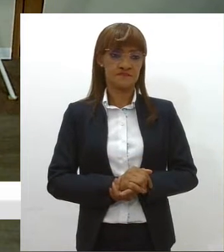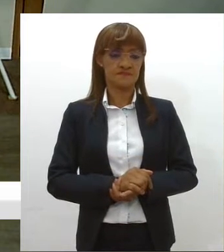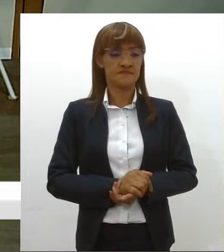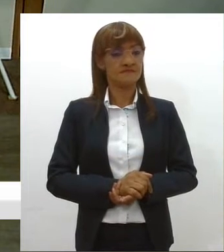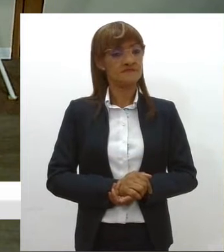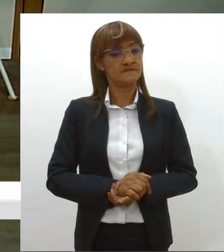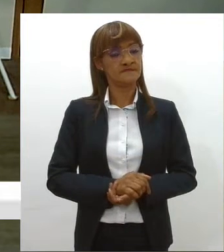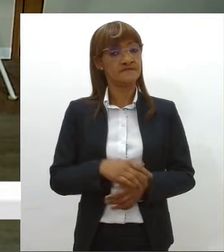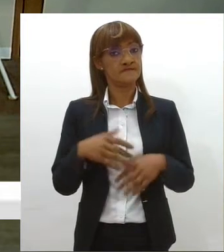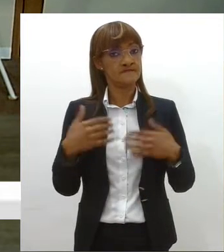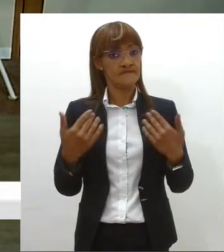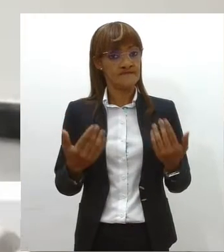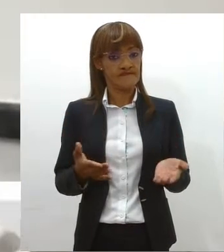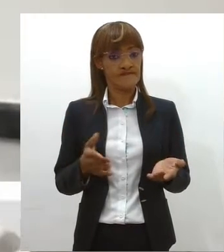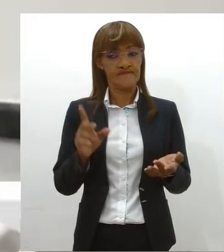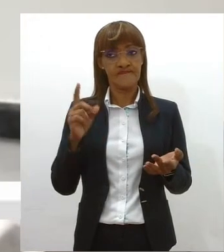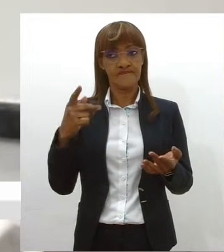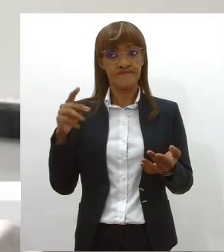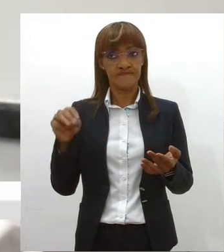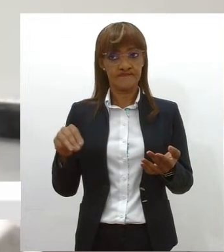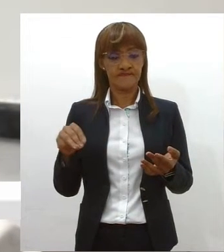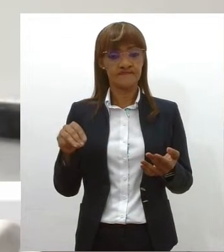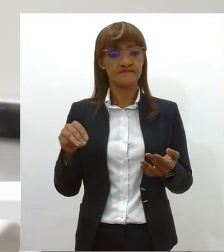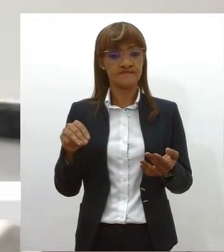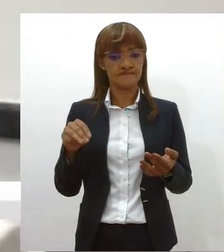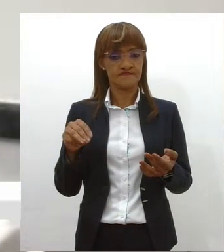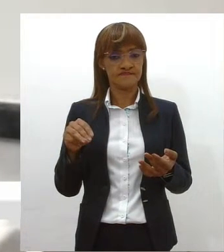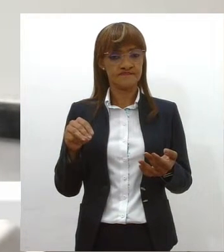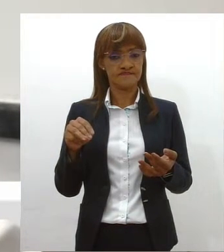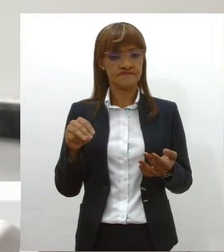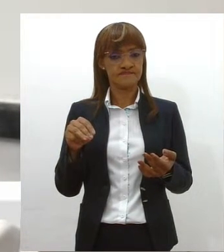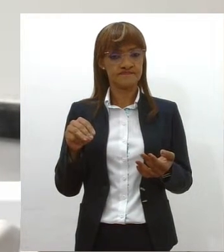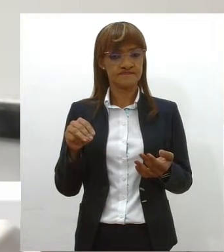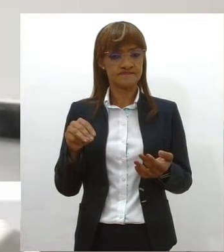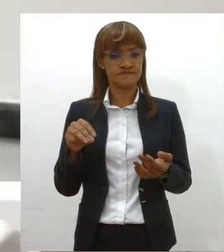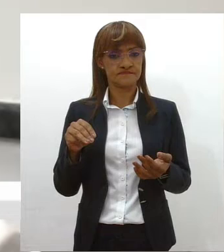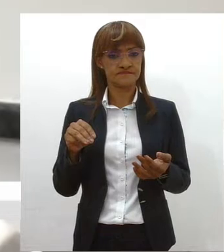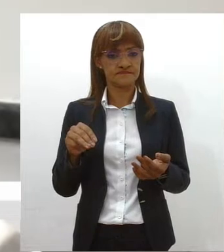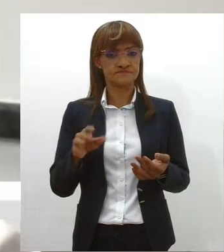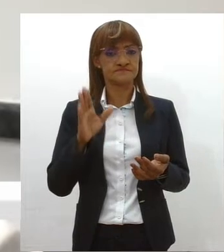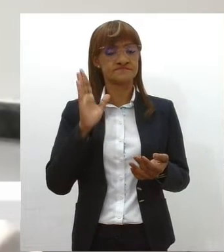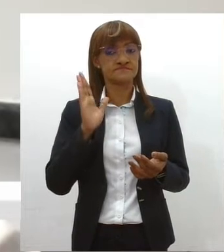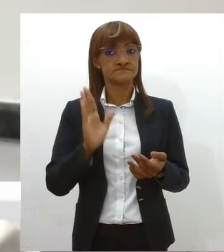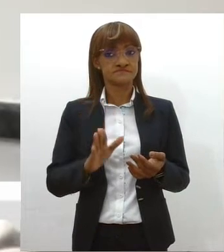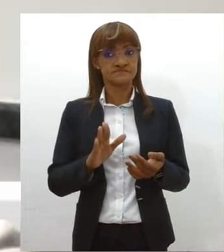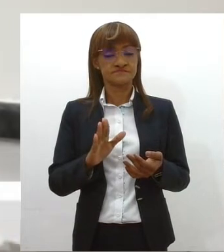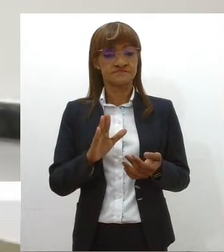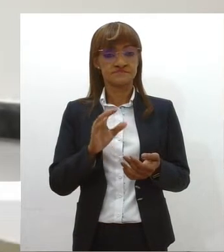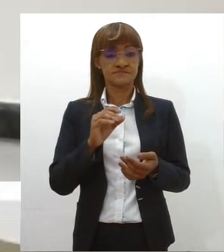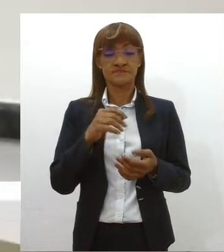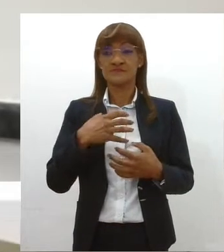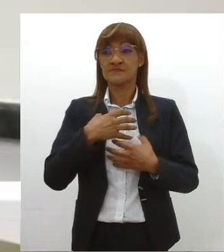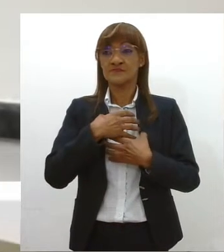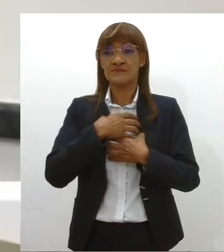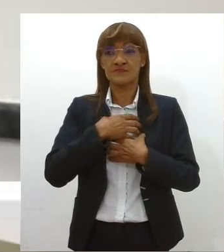a TPM, ela é classificada por tensão pré-menstrual, conjunto de sintomas, numa semana, cerca